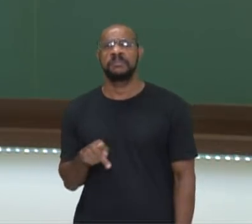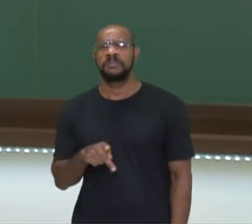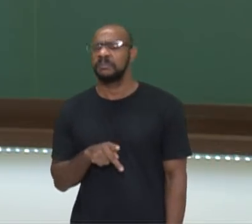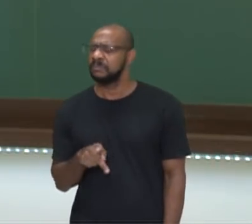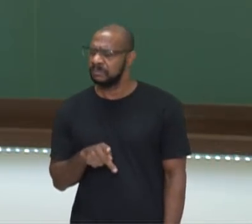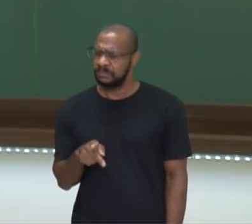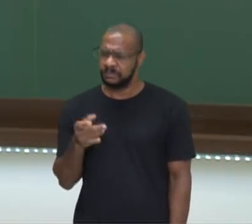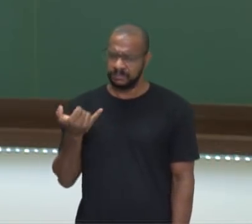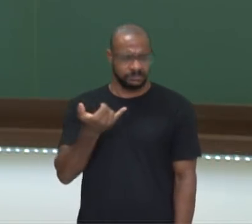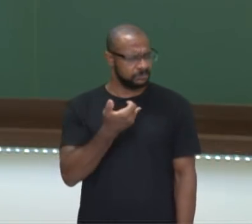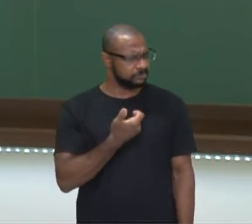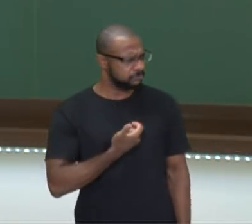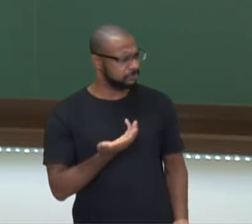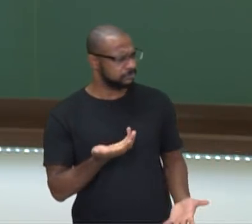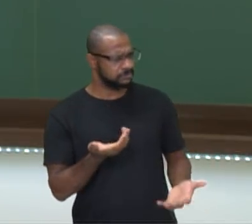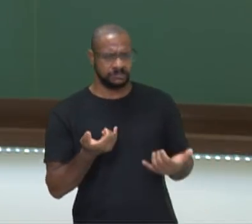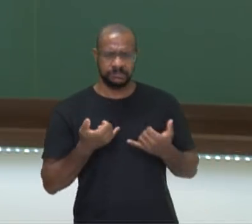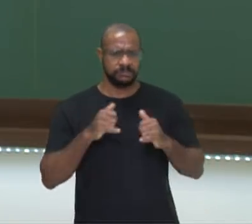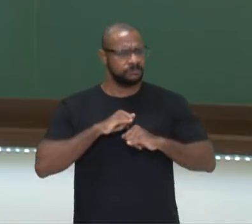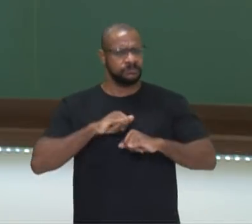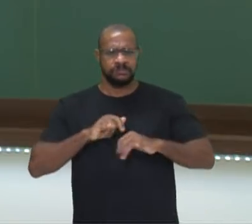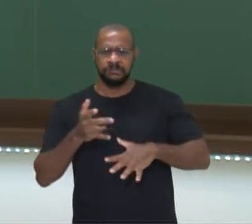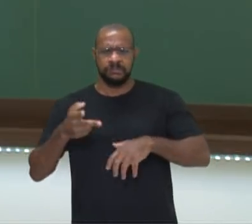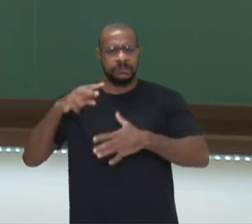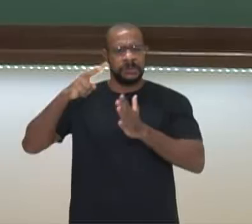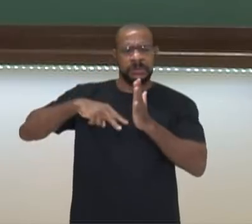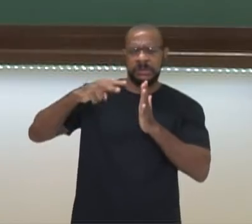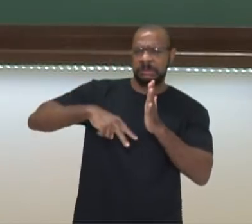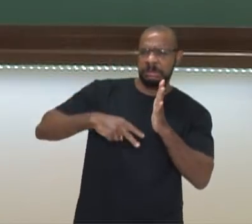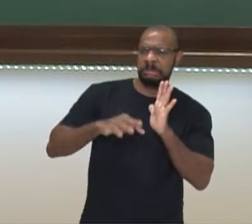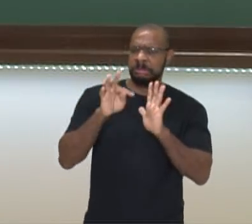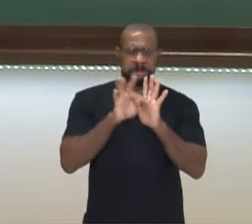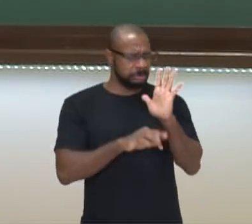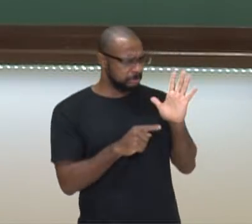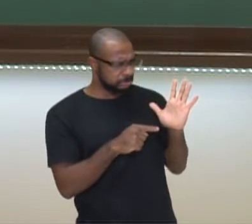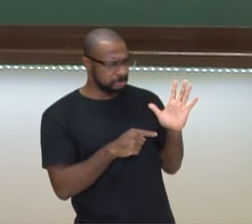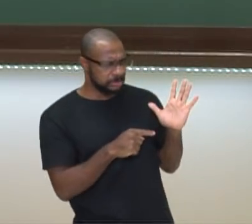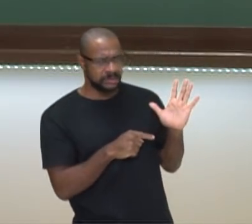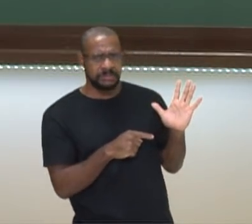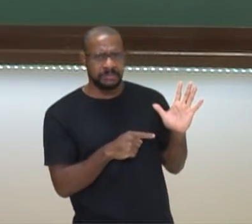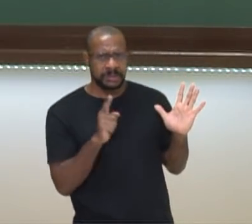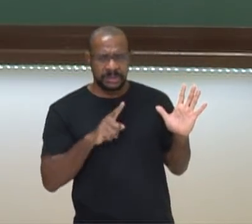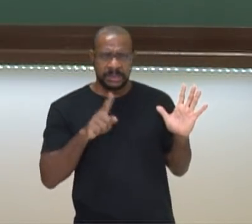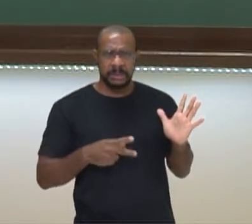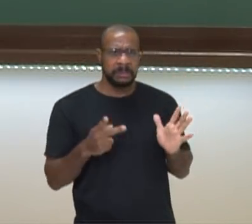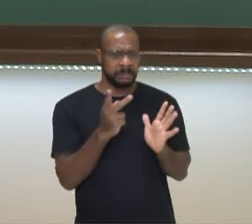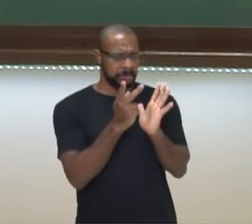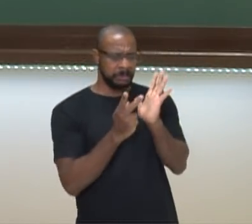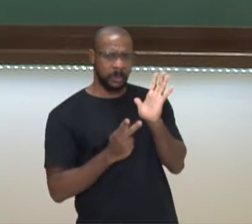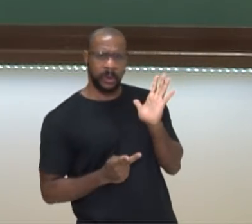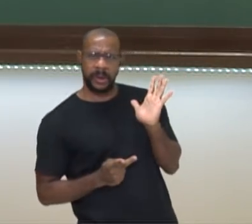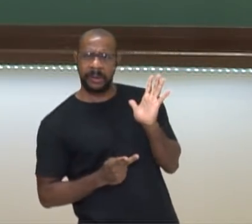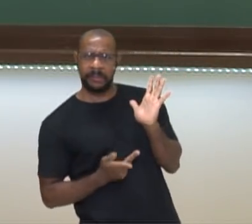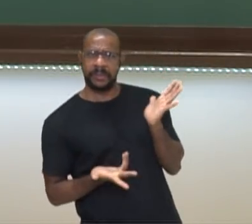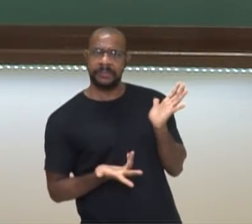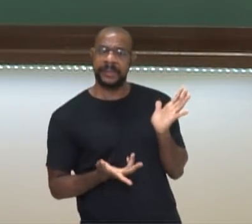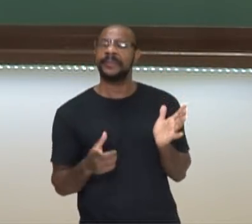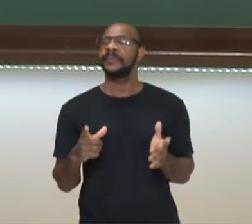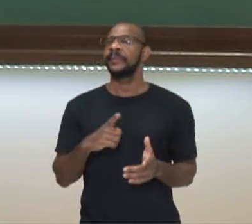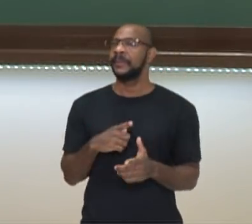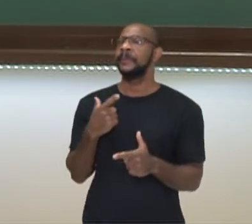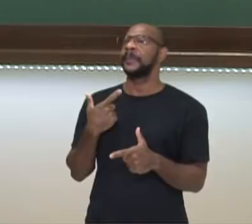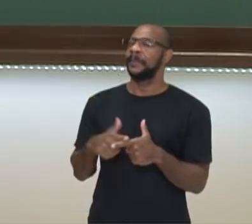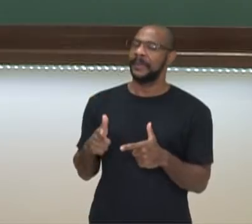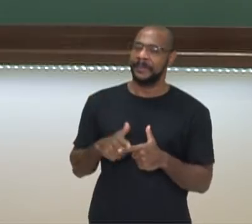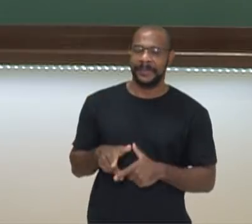um texto, mas você colocou um poema. Pois é. Nós começamos a ter um probleminha